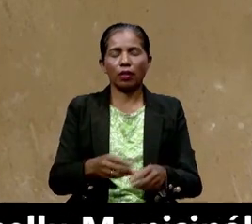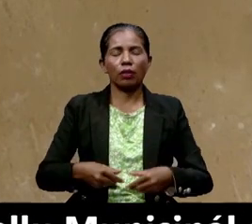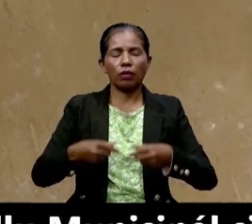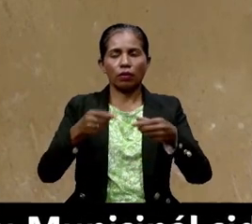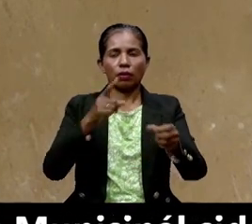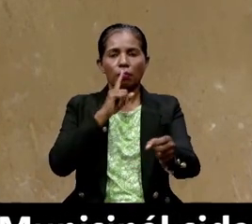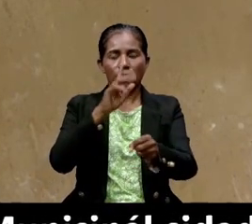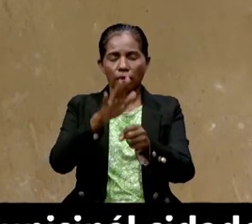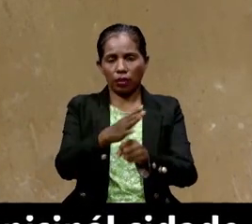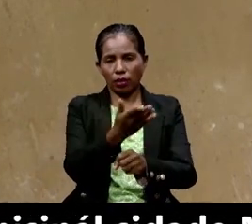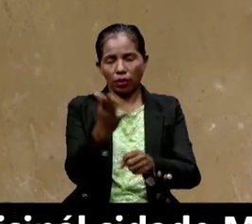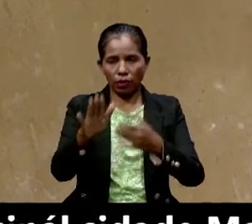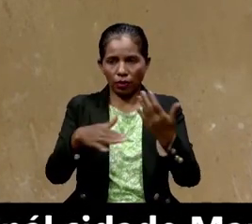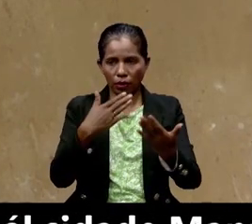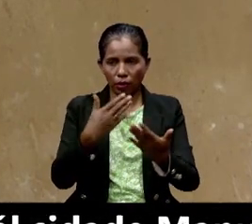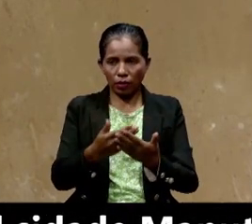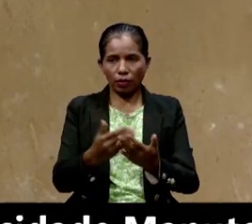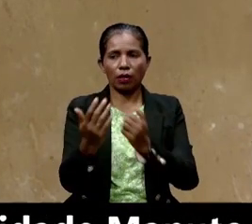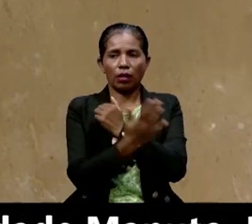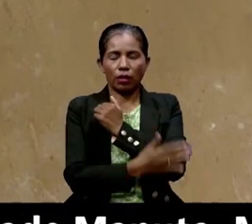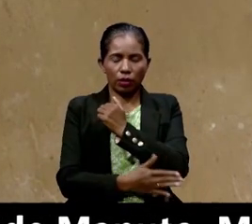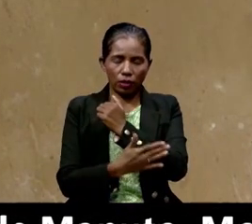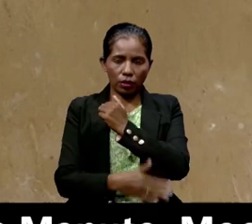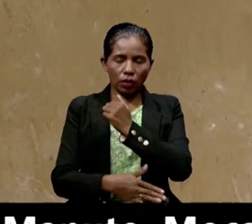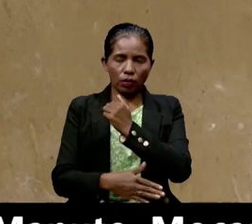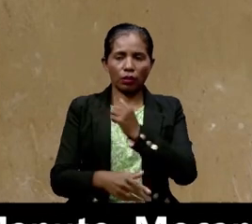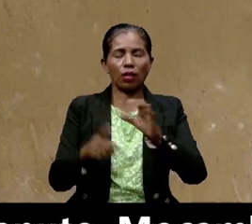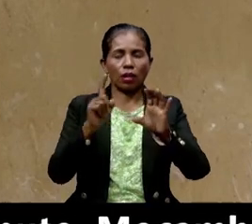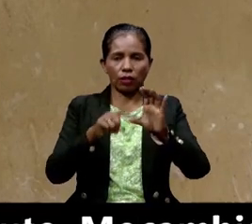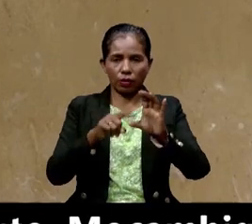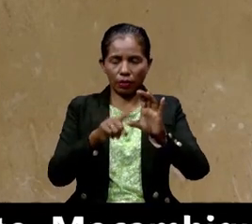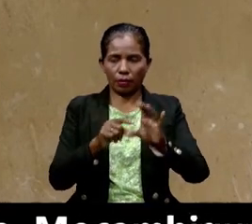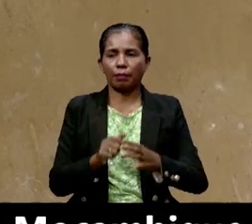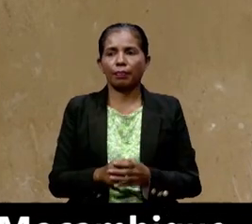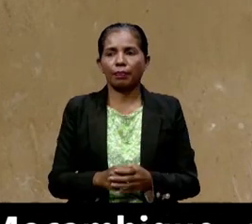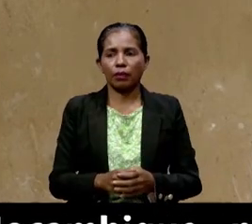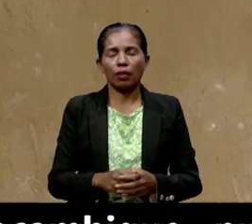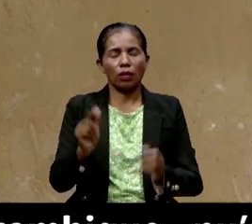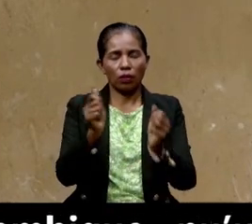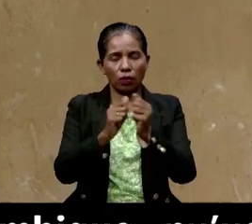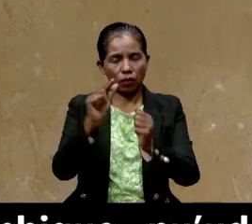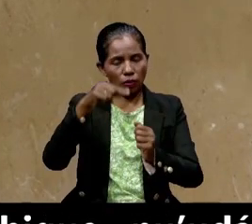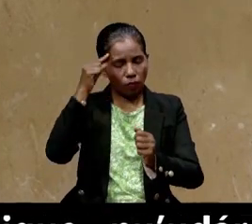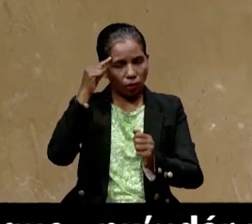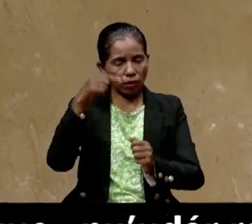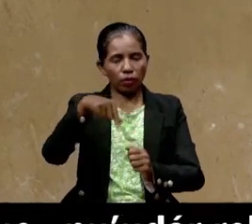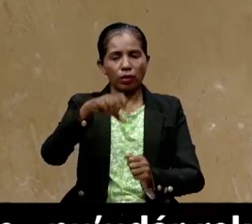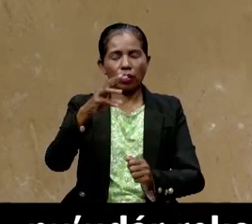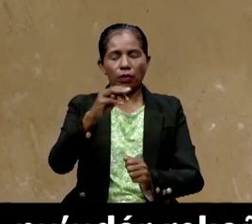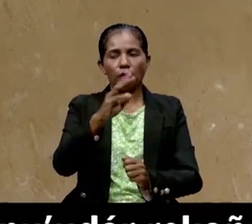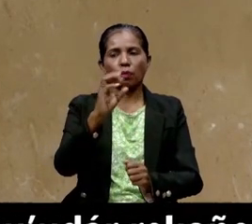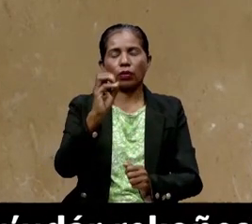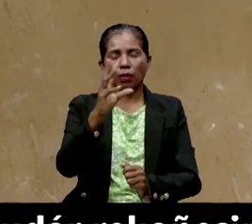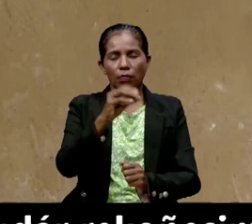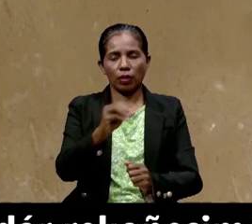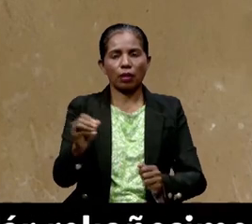compromisso de países como Angola, Cabo Verde, Guiné-Bissau, Moçambique, São Tomé e